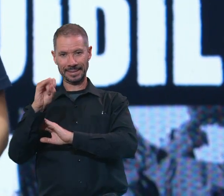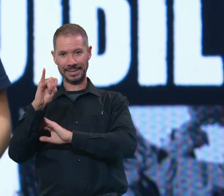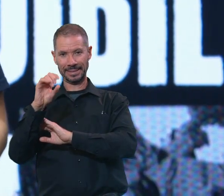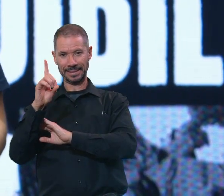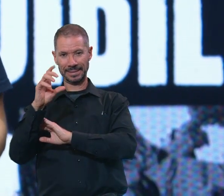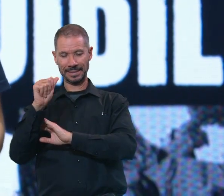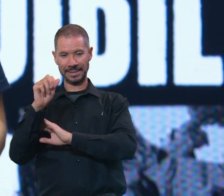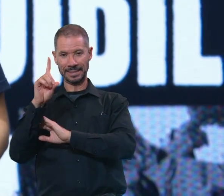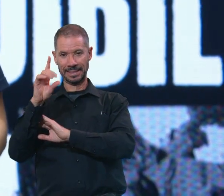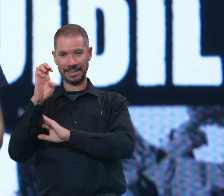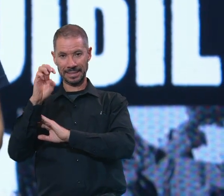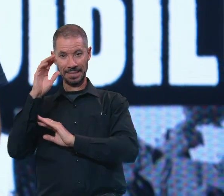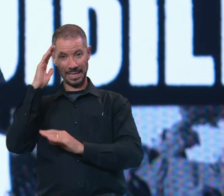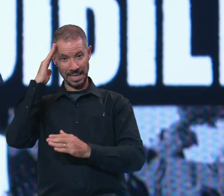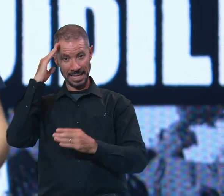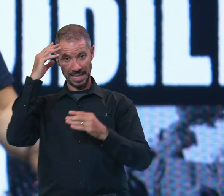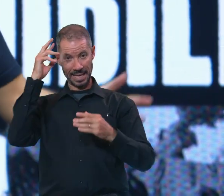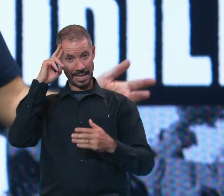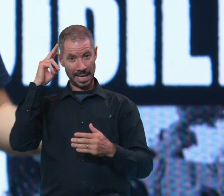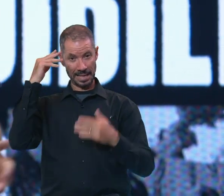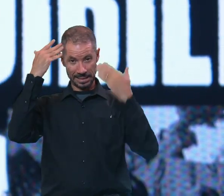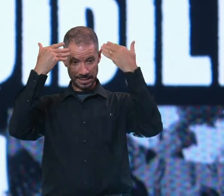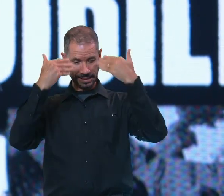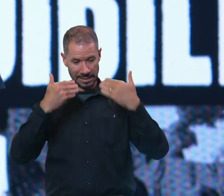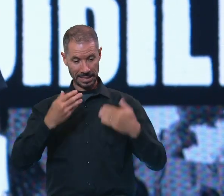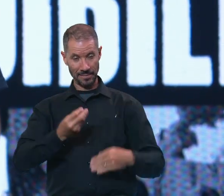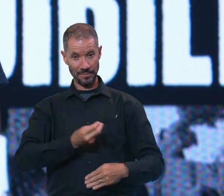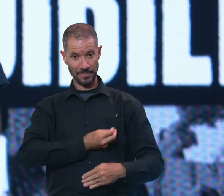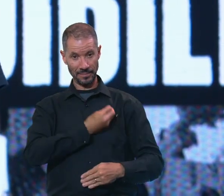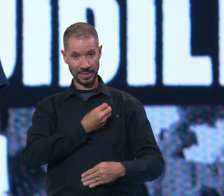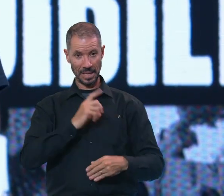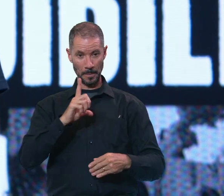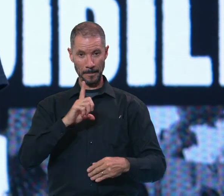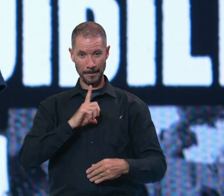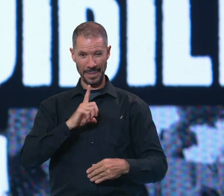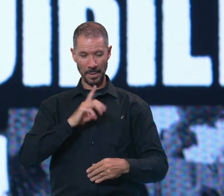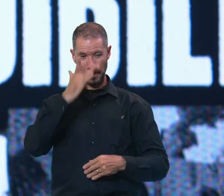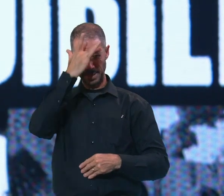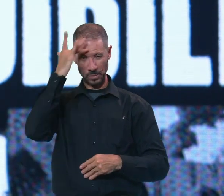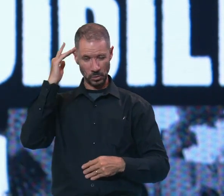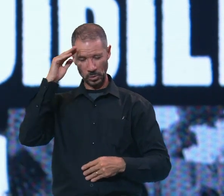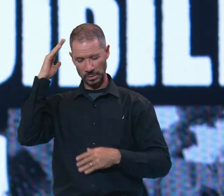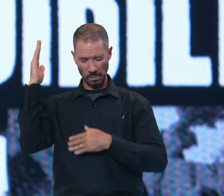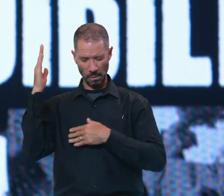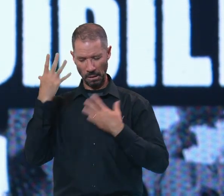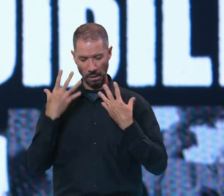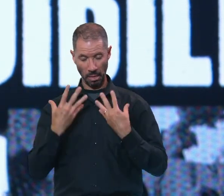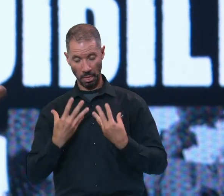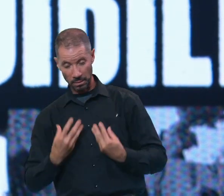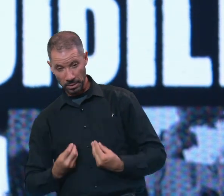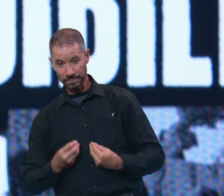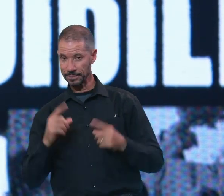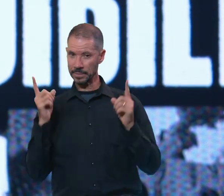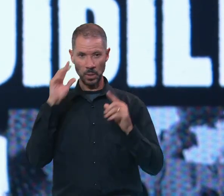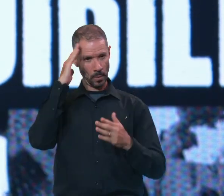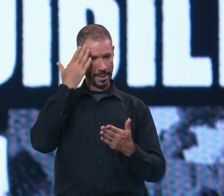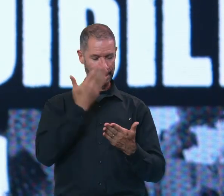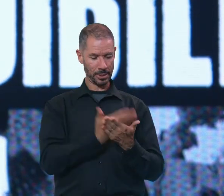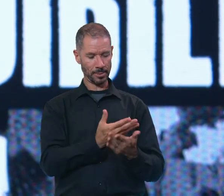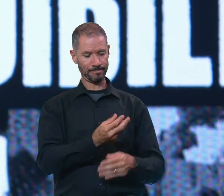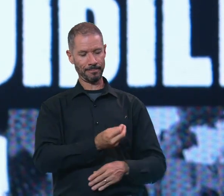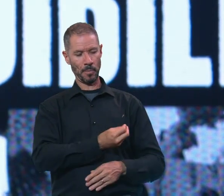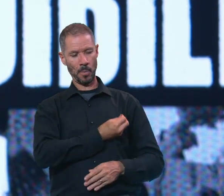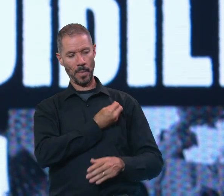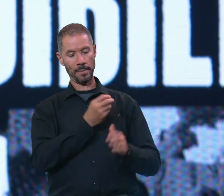nós pensamos ao nosso respeito. Tem pessoas que de tão exaustas, nem mesmo conseguem acreditar mais em si mesmas.